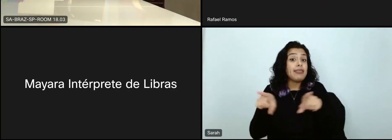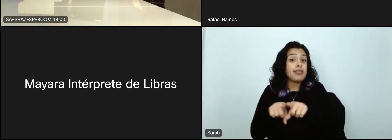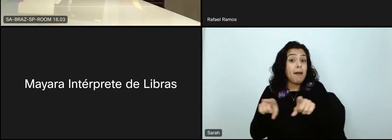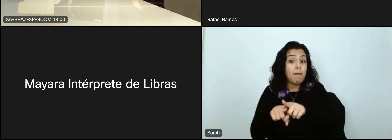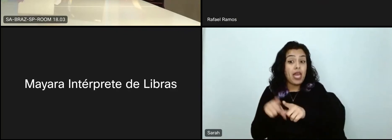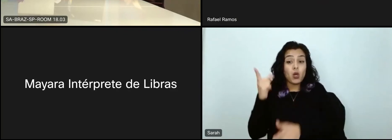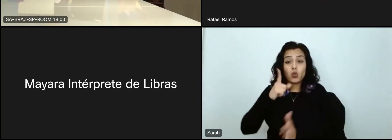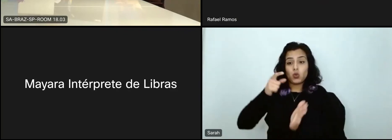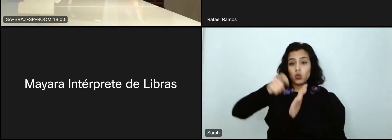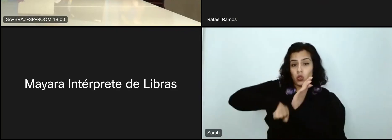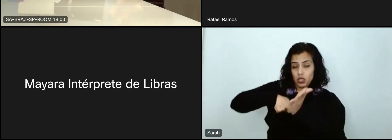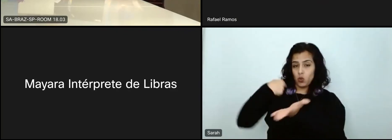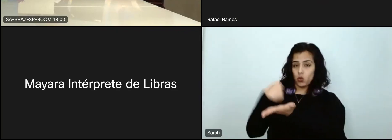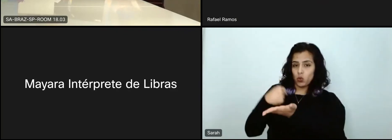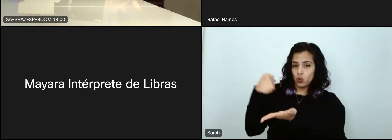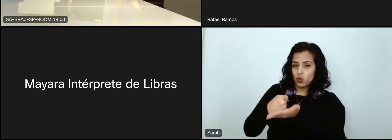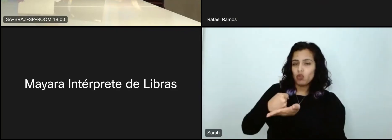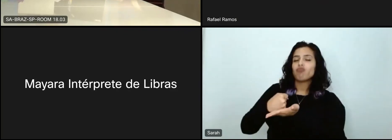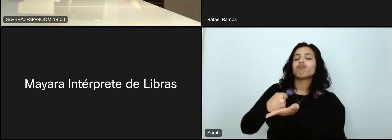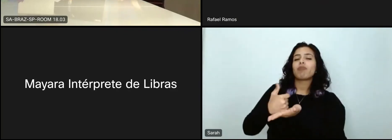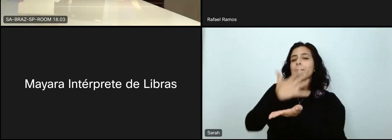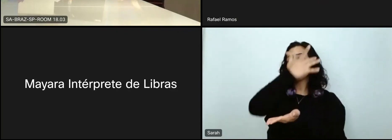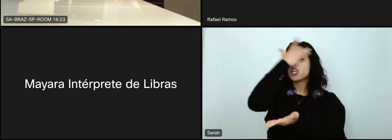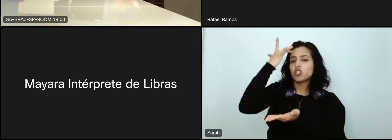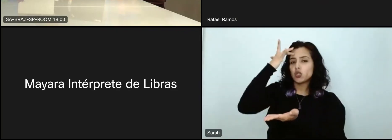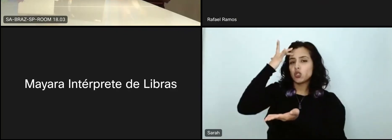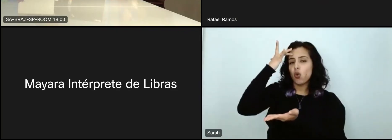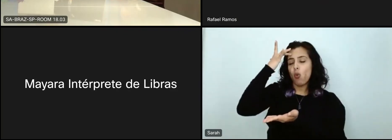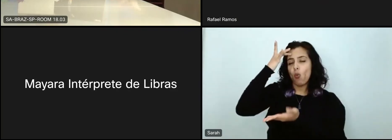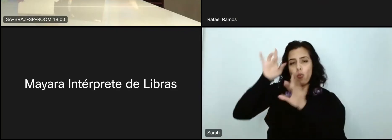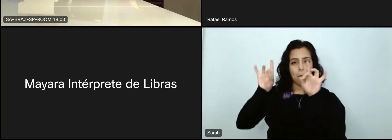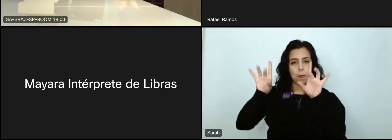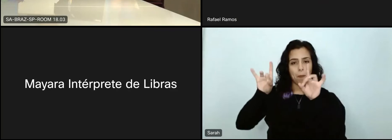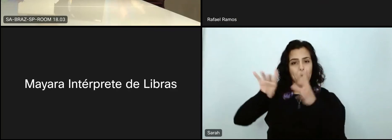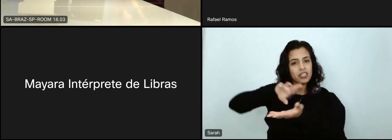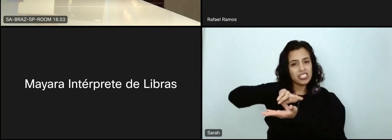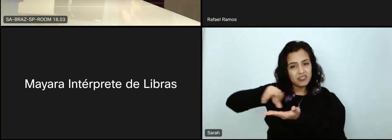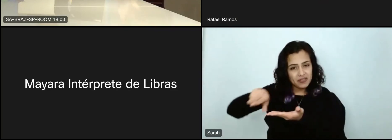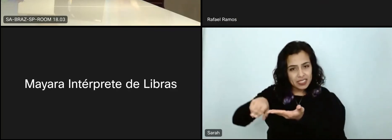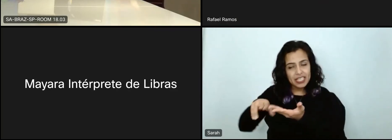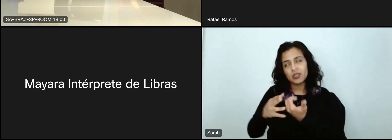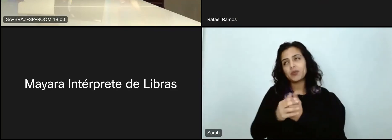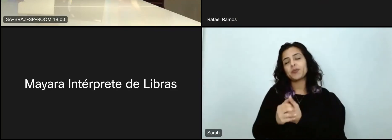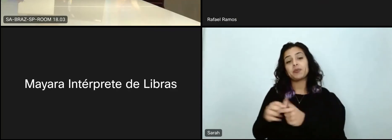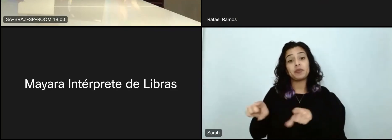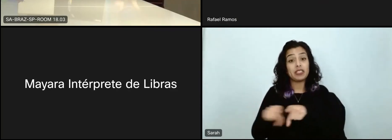especializada em diversidade para ajudar a gente a estruturar melhor essa parte. Sessões de educação, a gente tem a Semana da Diversidade que vai